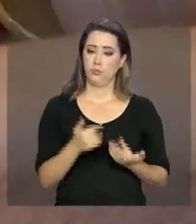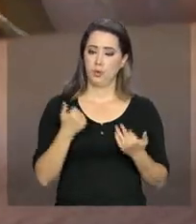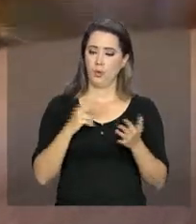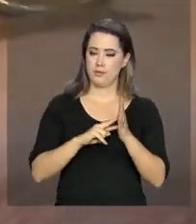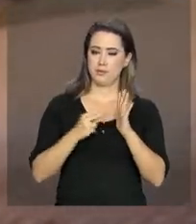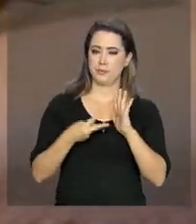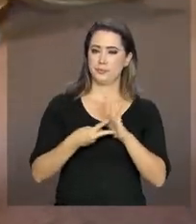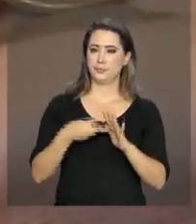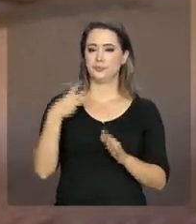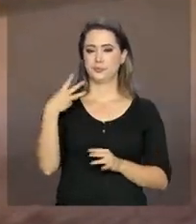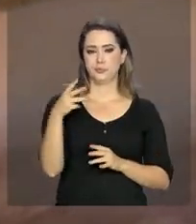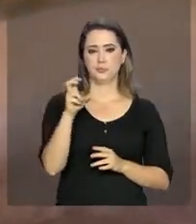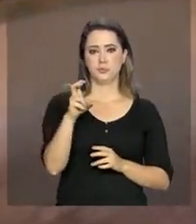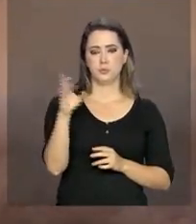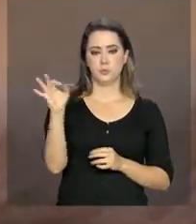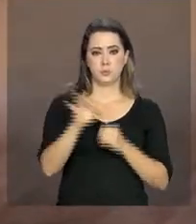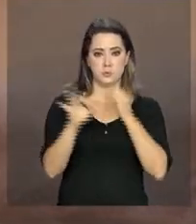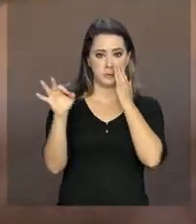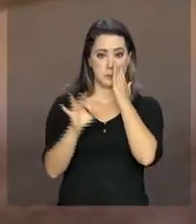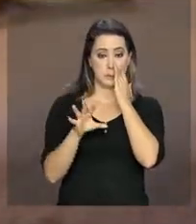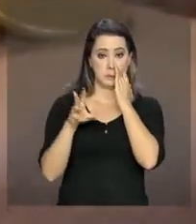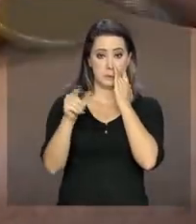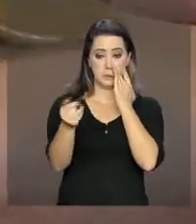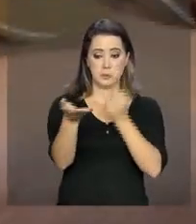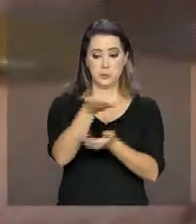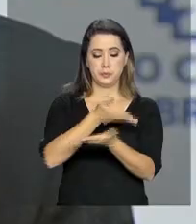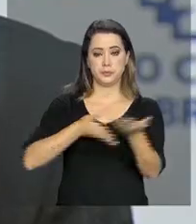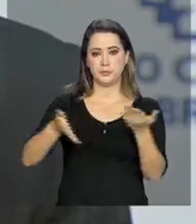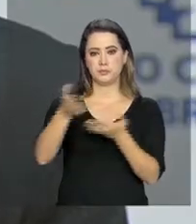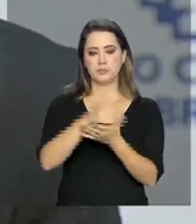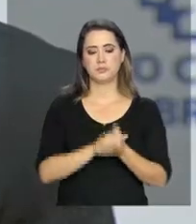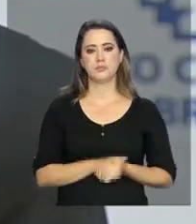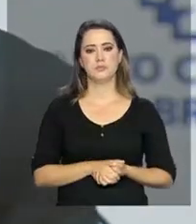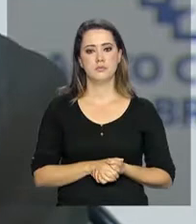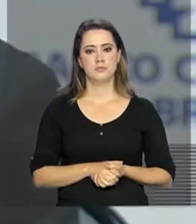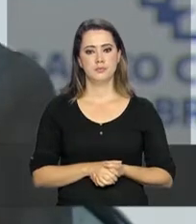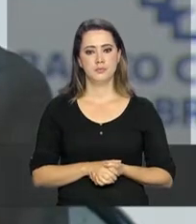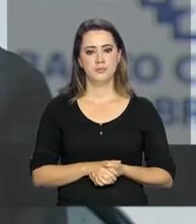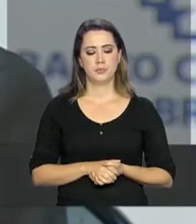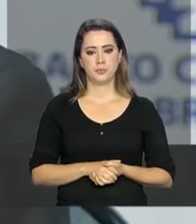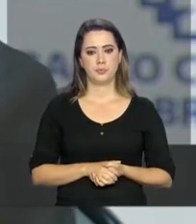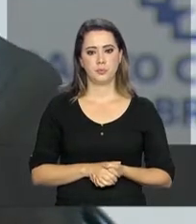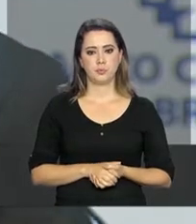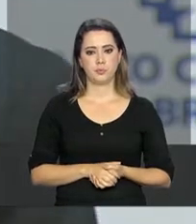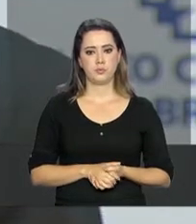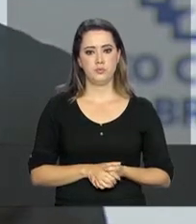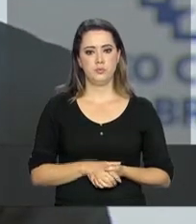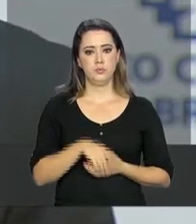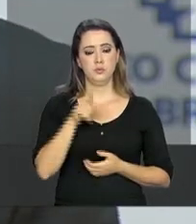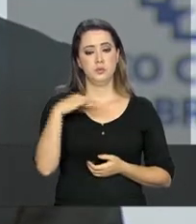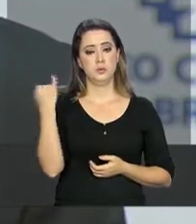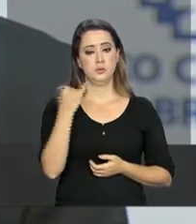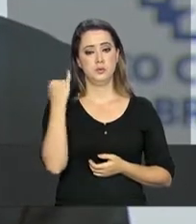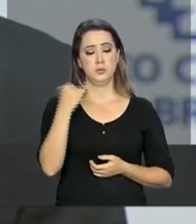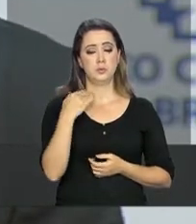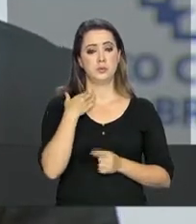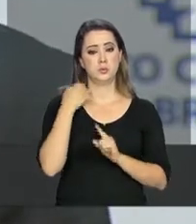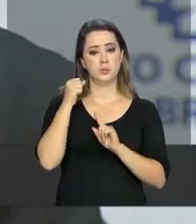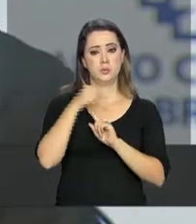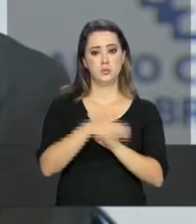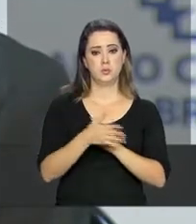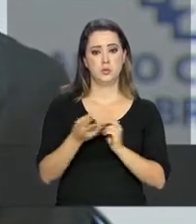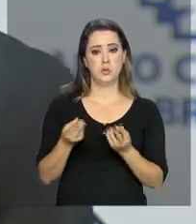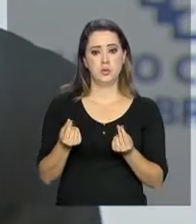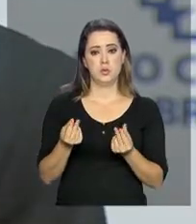representa 35% do total em circulação essa é uma questão muito importante para o banco central porque é um